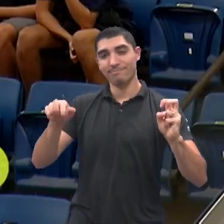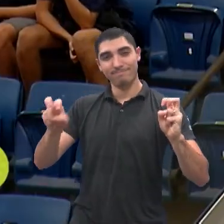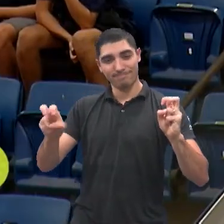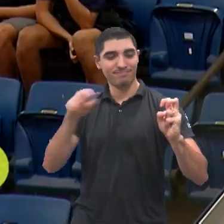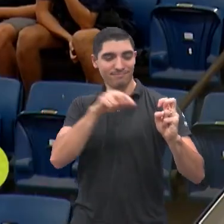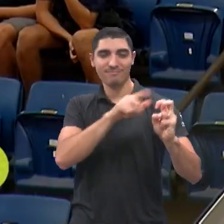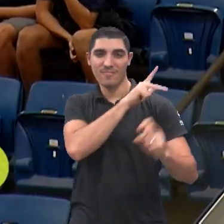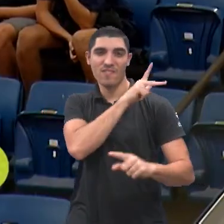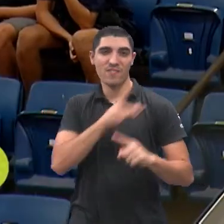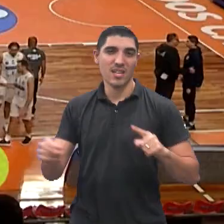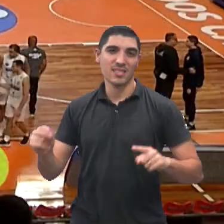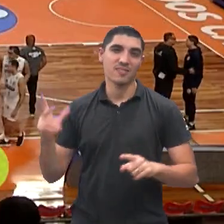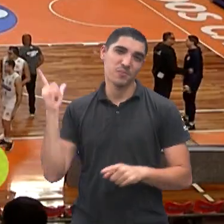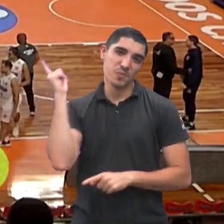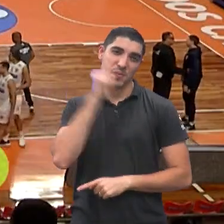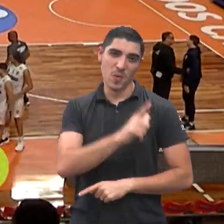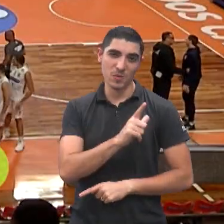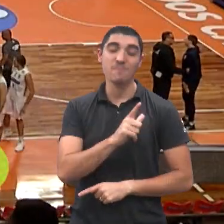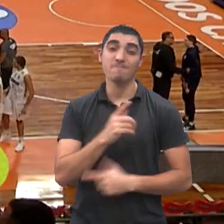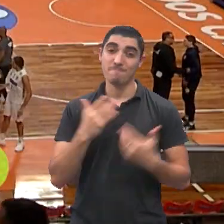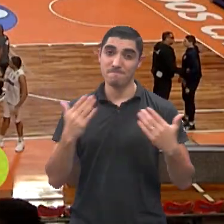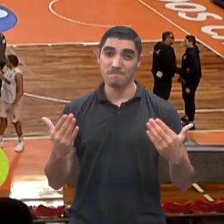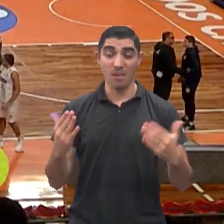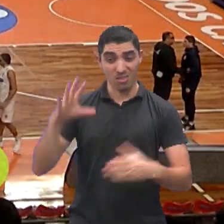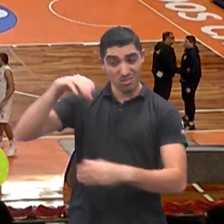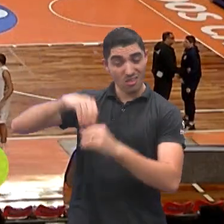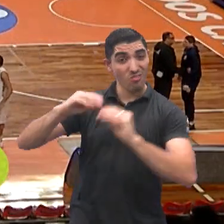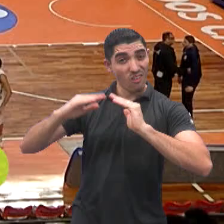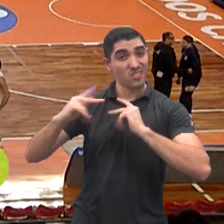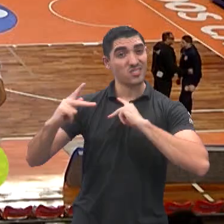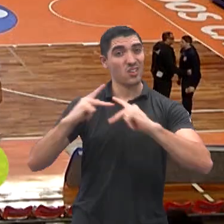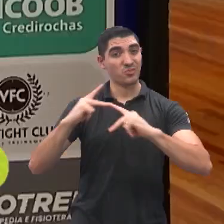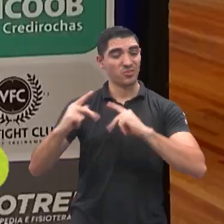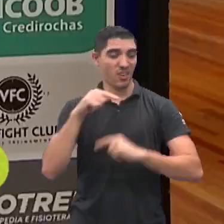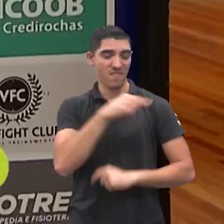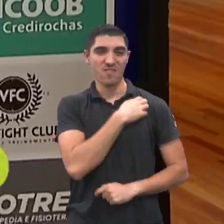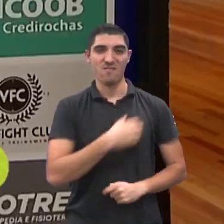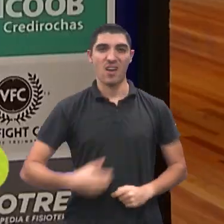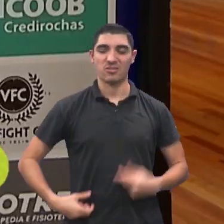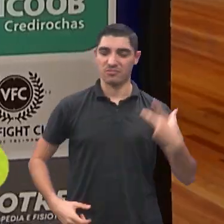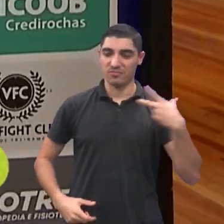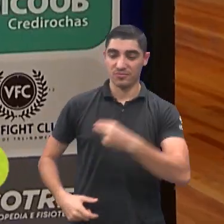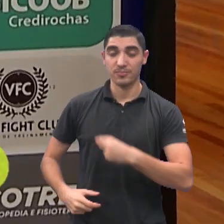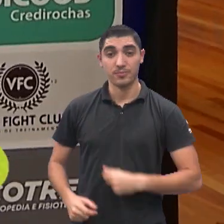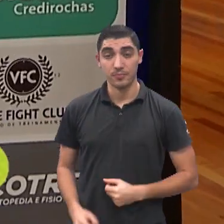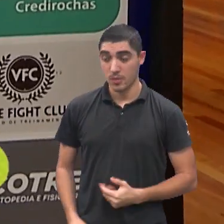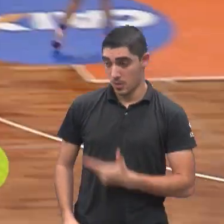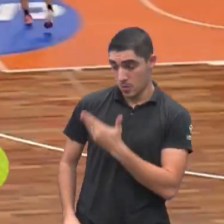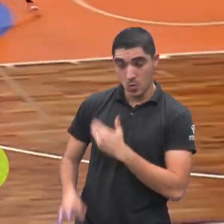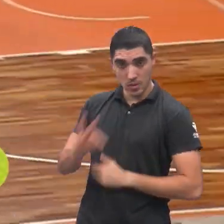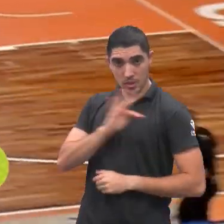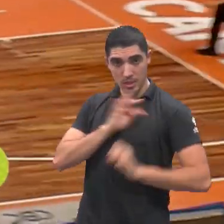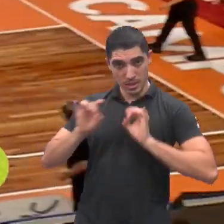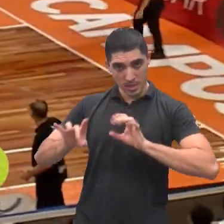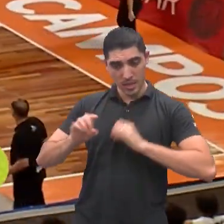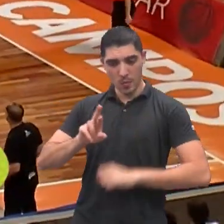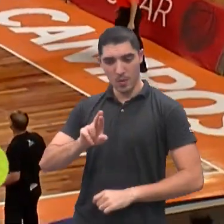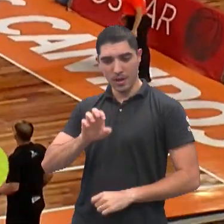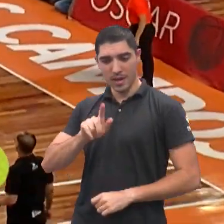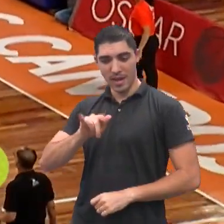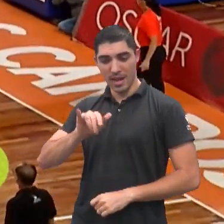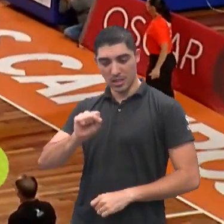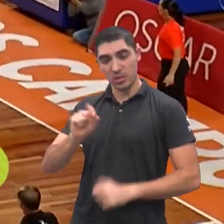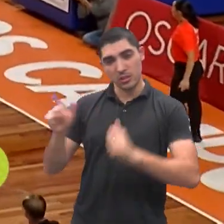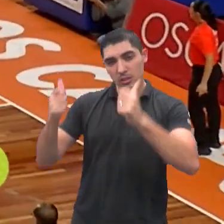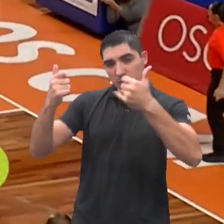festa da torcida vascaína em plena casa joseense. Para o técnico Regis Marrelli, o setor defensivo do